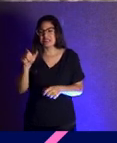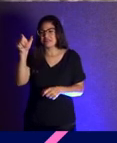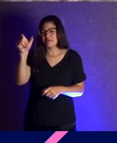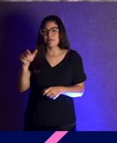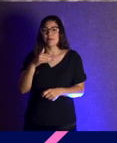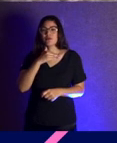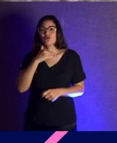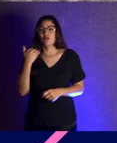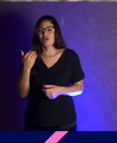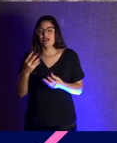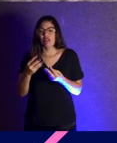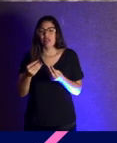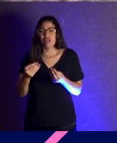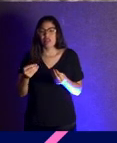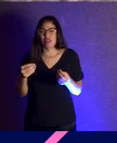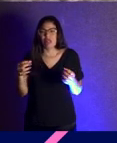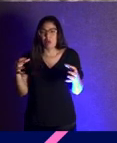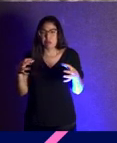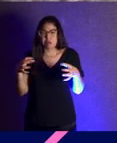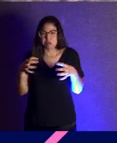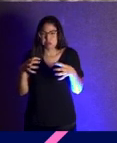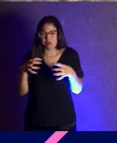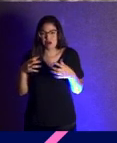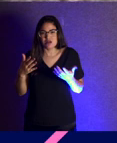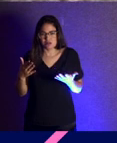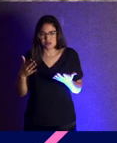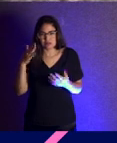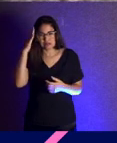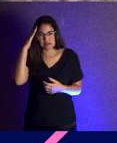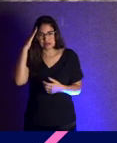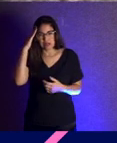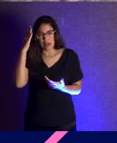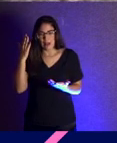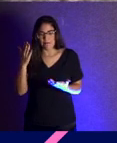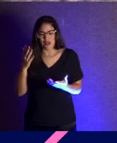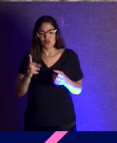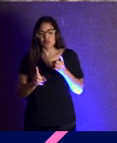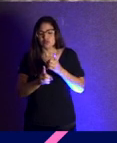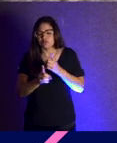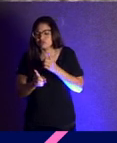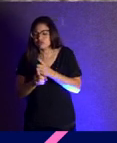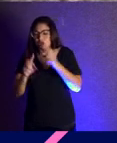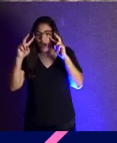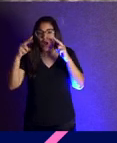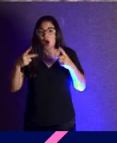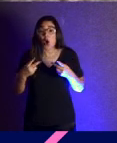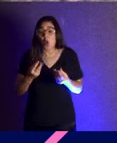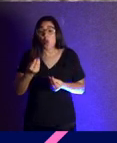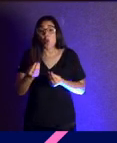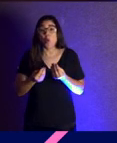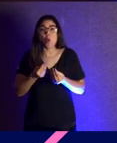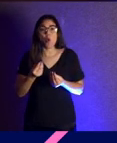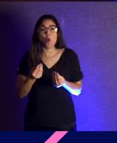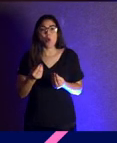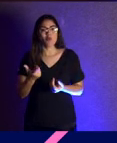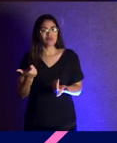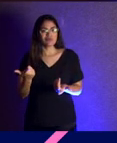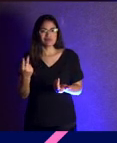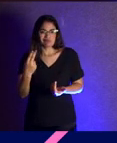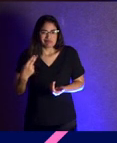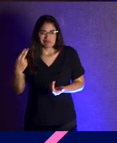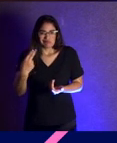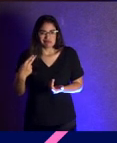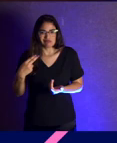de decomposição. Segundo esse instrumento, é muito difícil. Toda operação feita para que seja indivíduo, para que